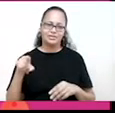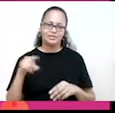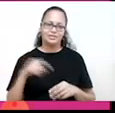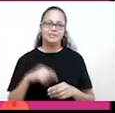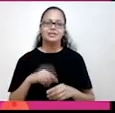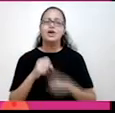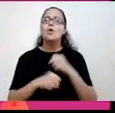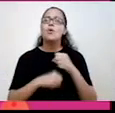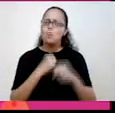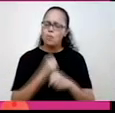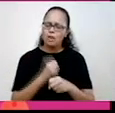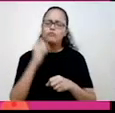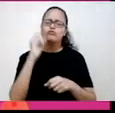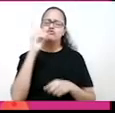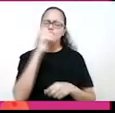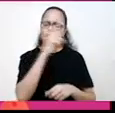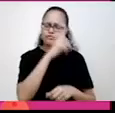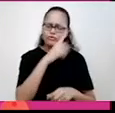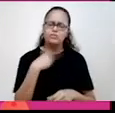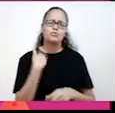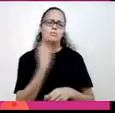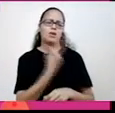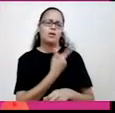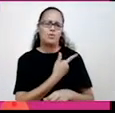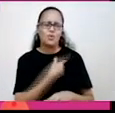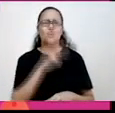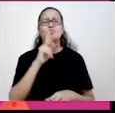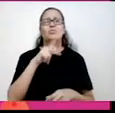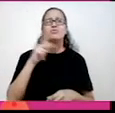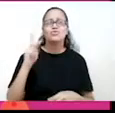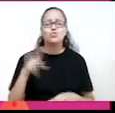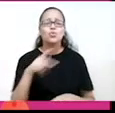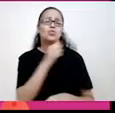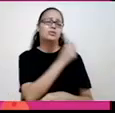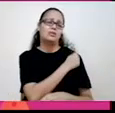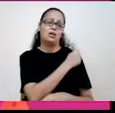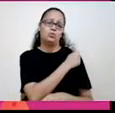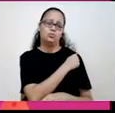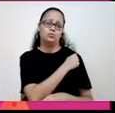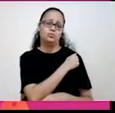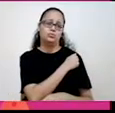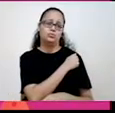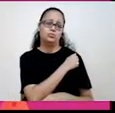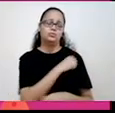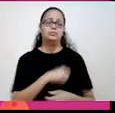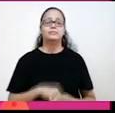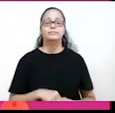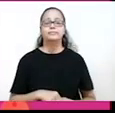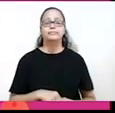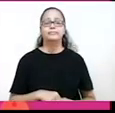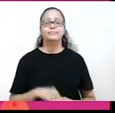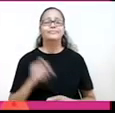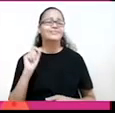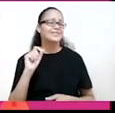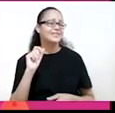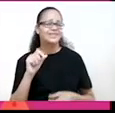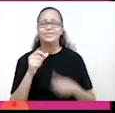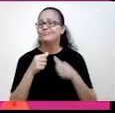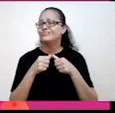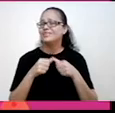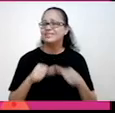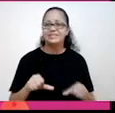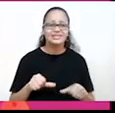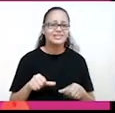que esse ano foi um ano difícil, né, para todos nós, né, para os professores, para os alunos, né, que não estávamos